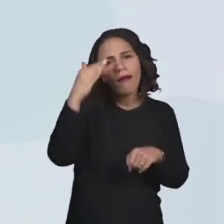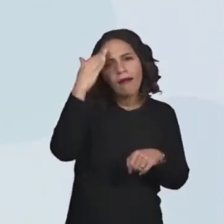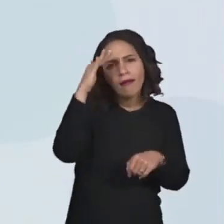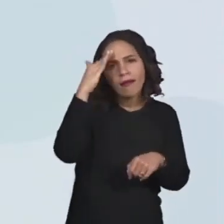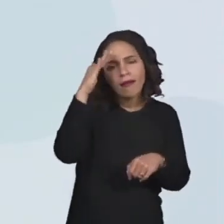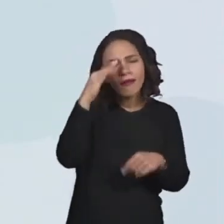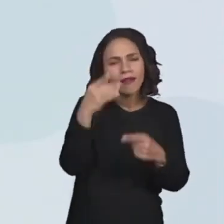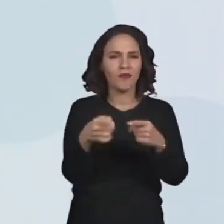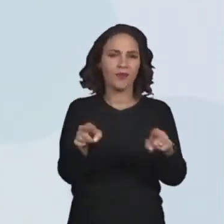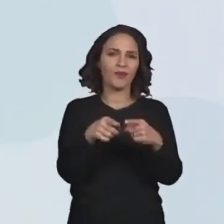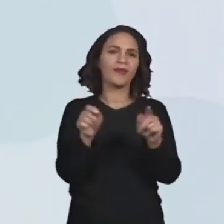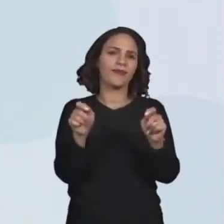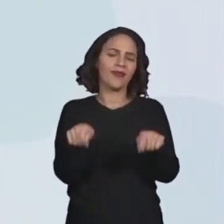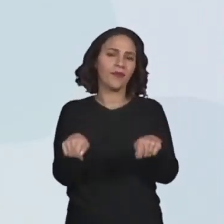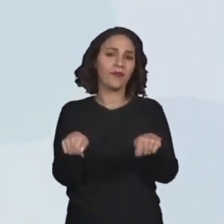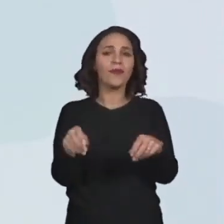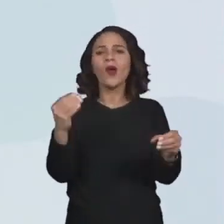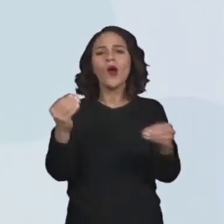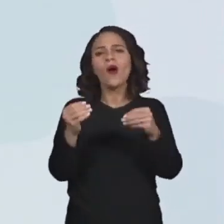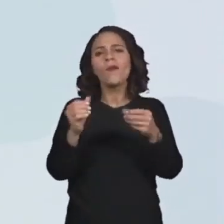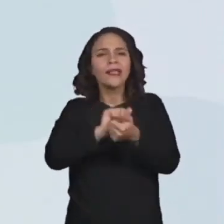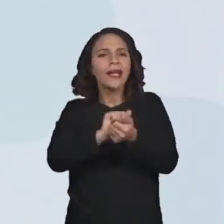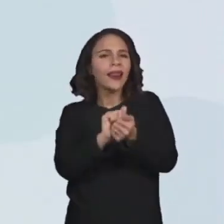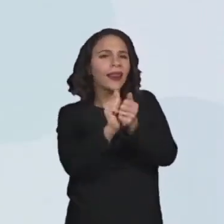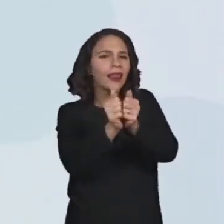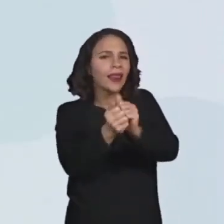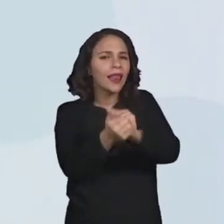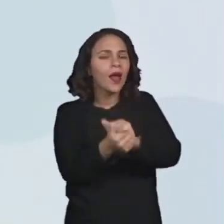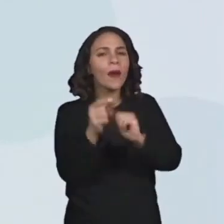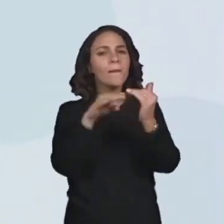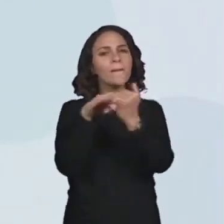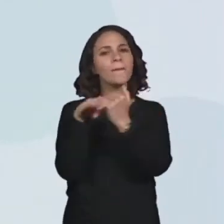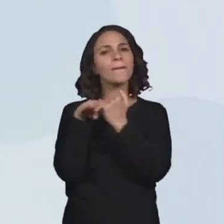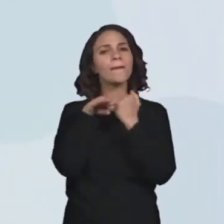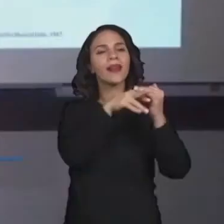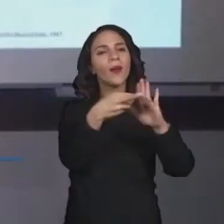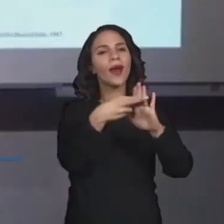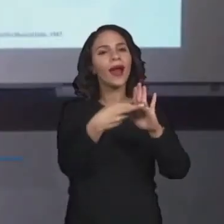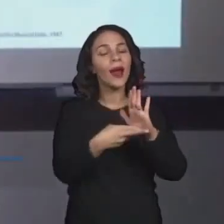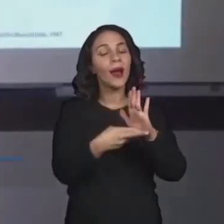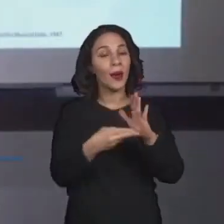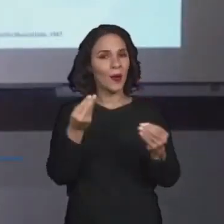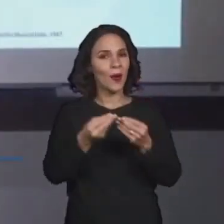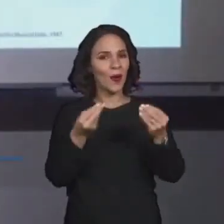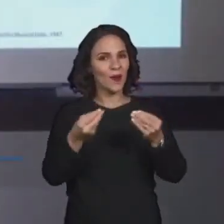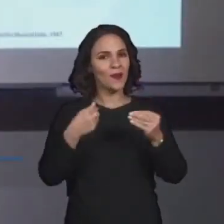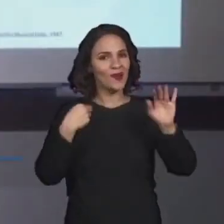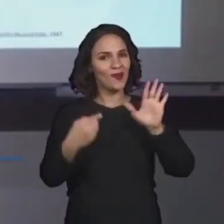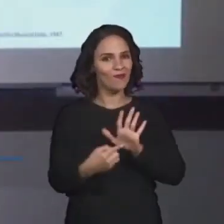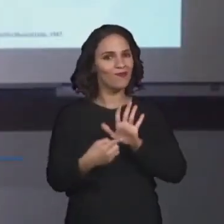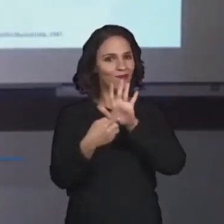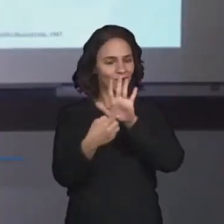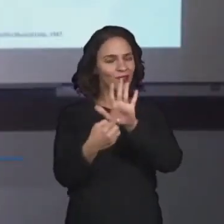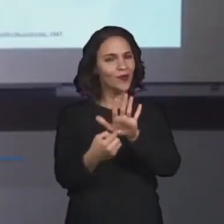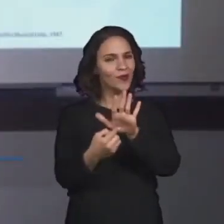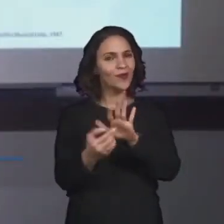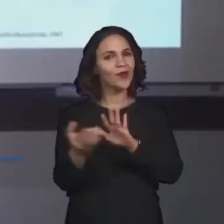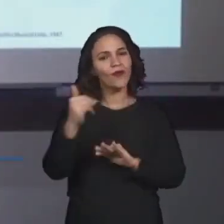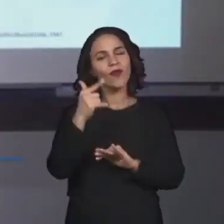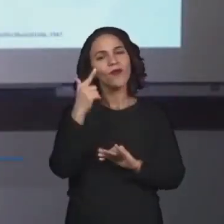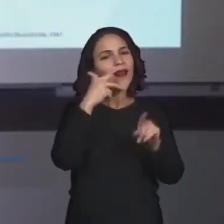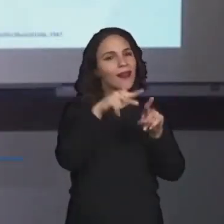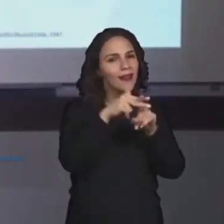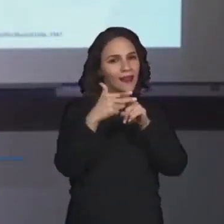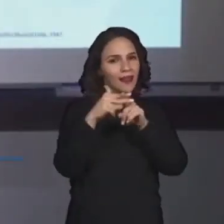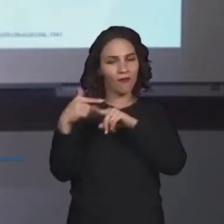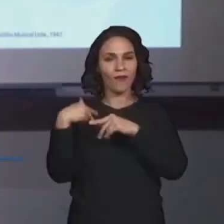da música. Como ficaria o trecho da letra de acordo com a norma padrão? Trouxe aqui a letra para vocês, agora vamos fazer a correção.